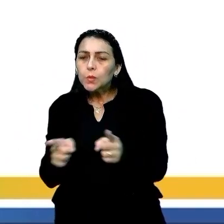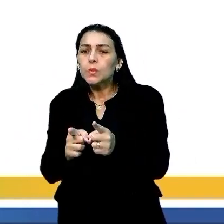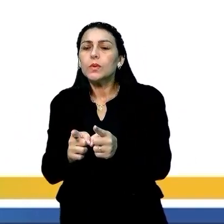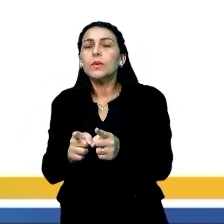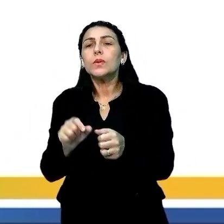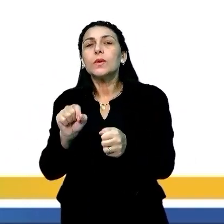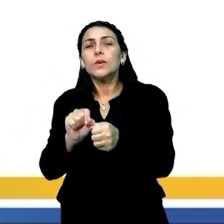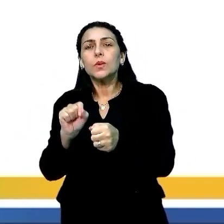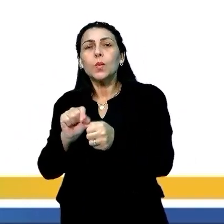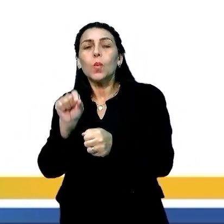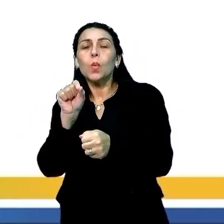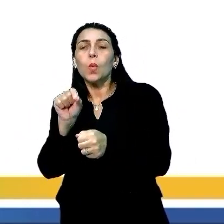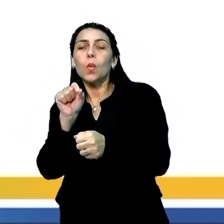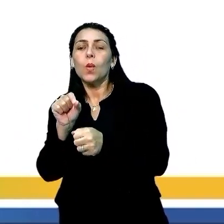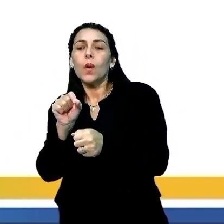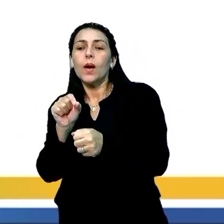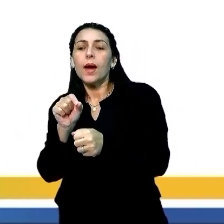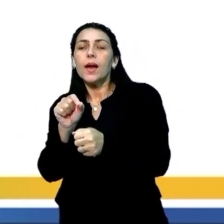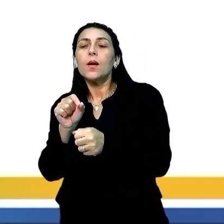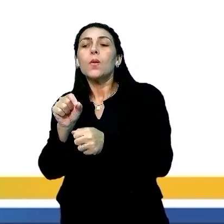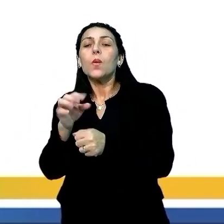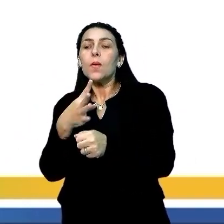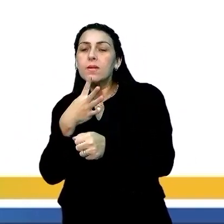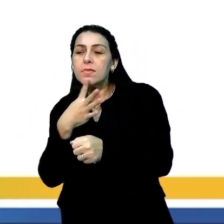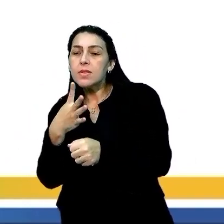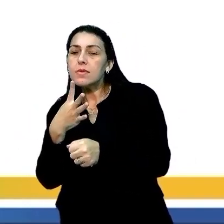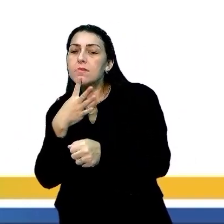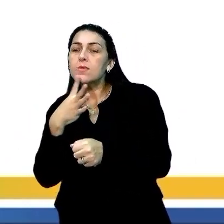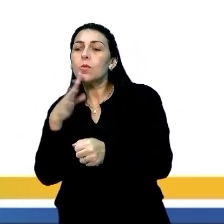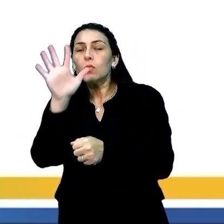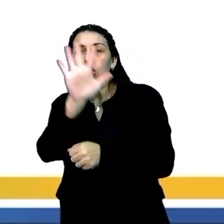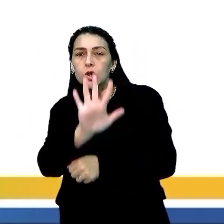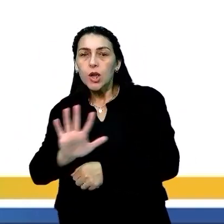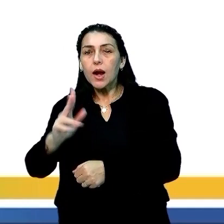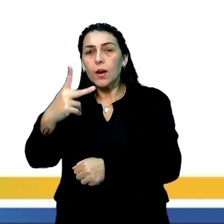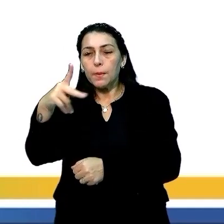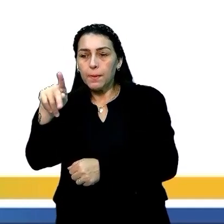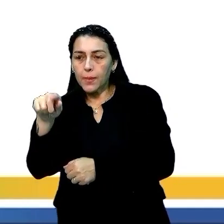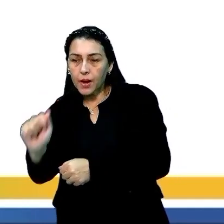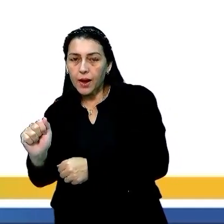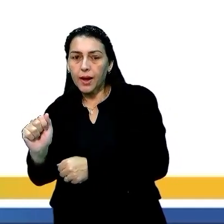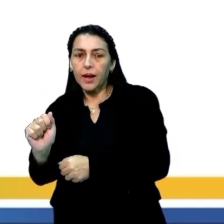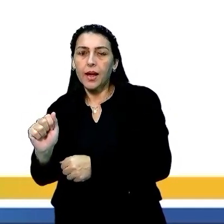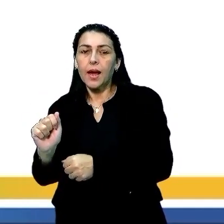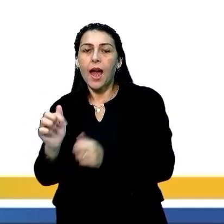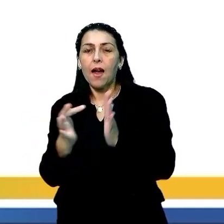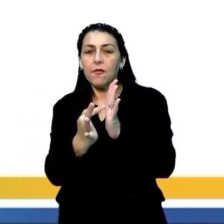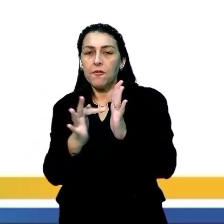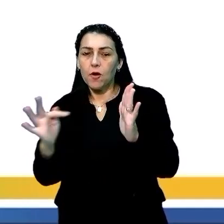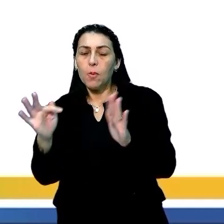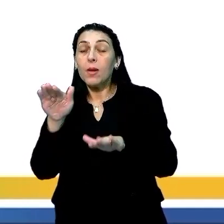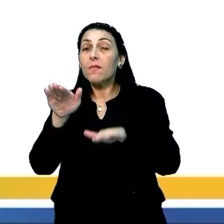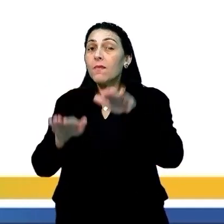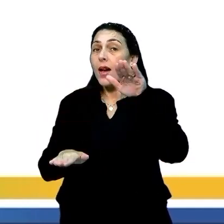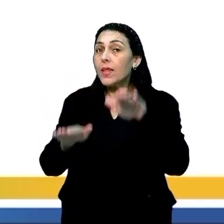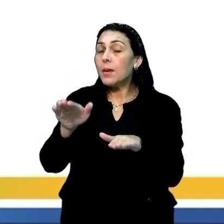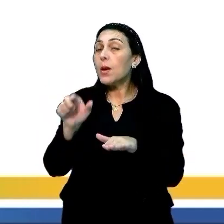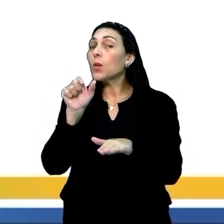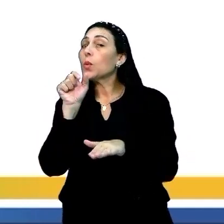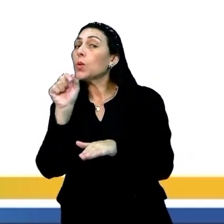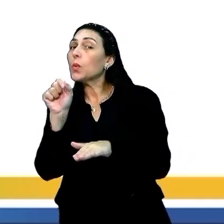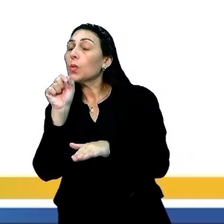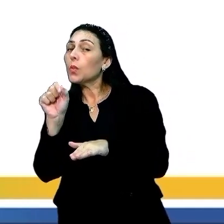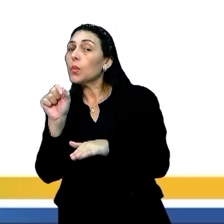simplificada, gerando que o conhecimento com o termo geral de uma PA, que é uma fórmula